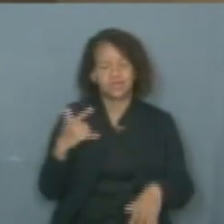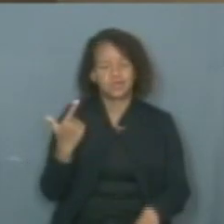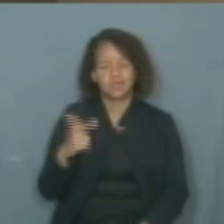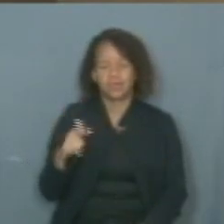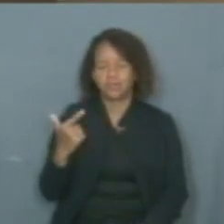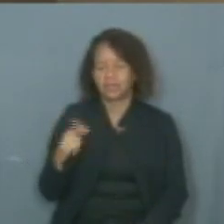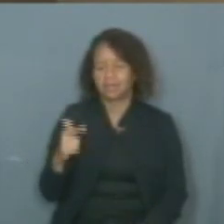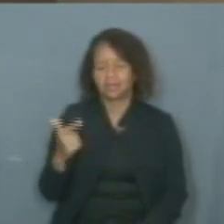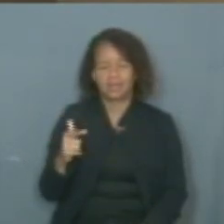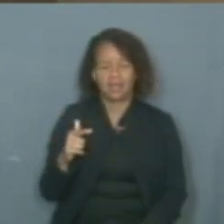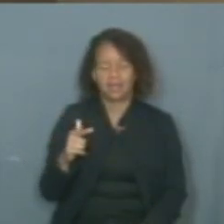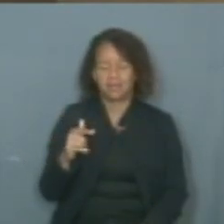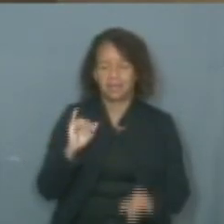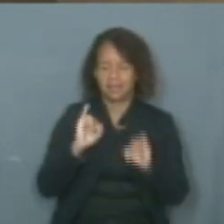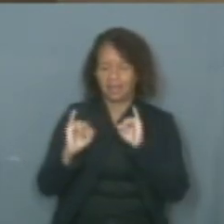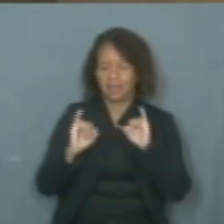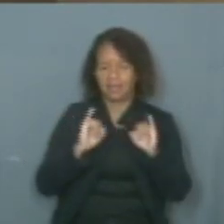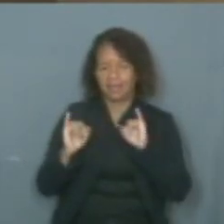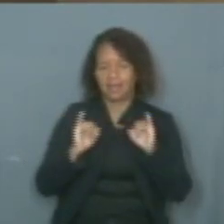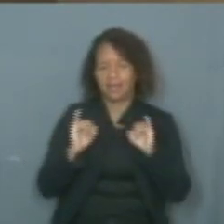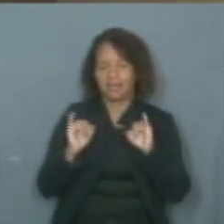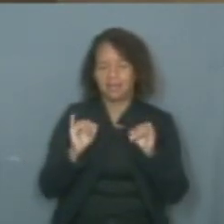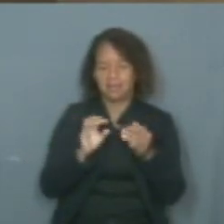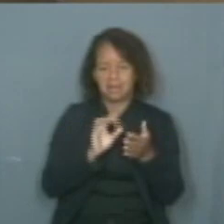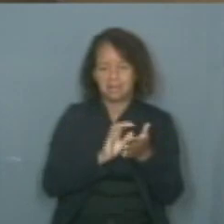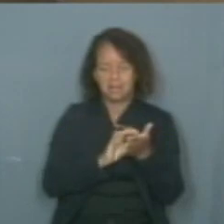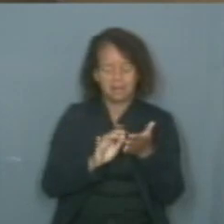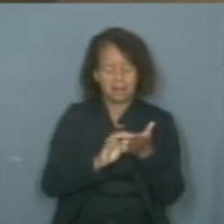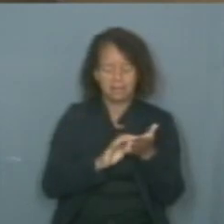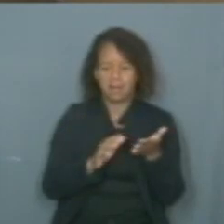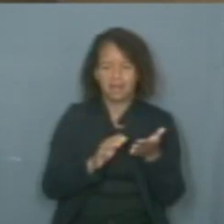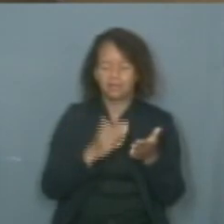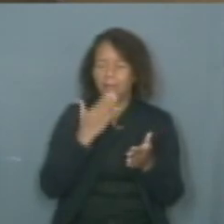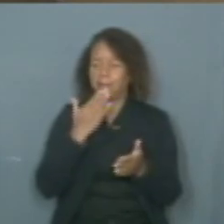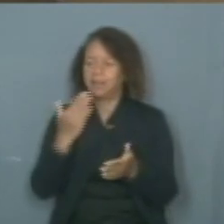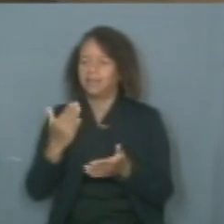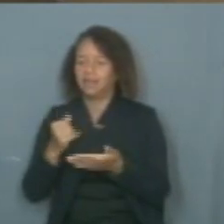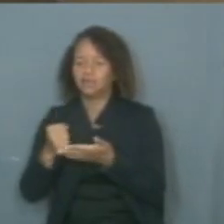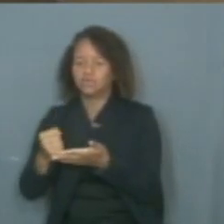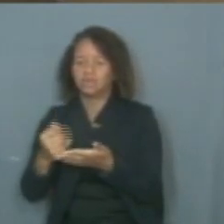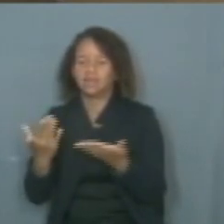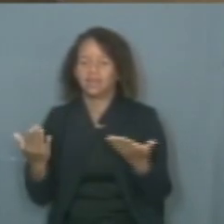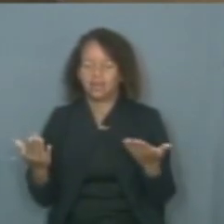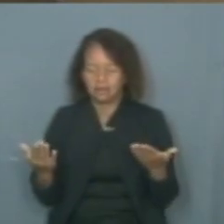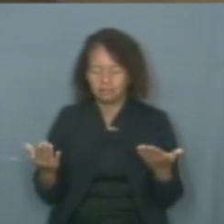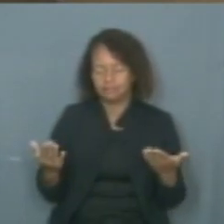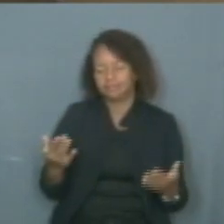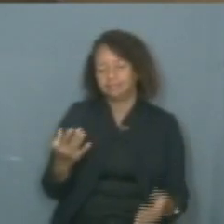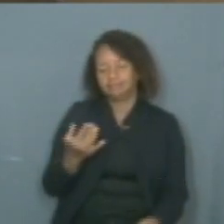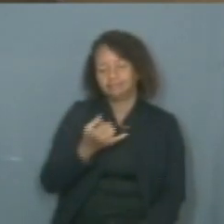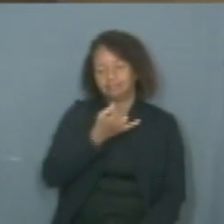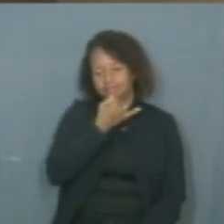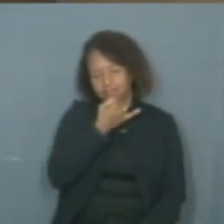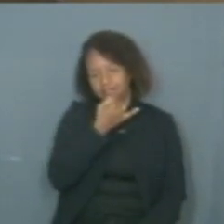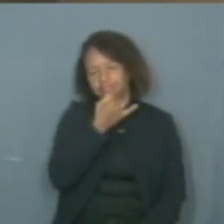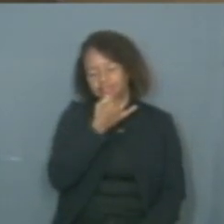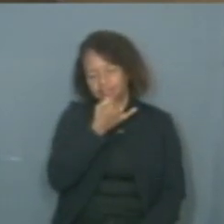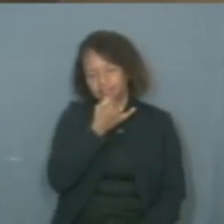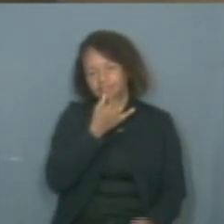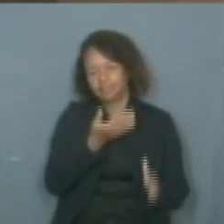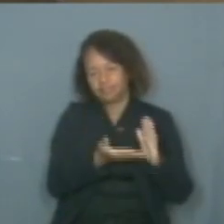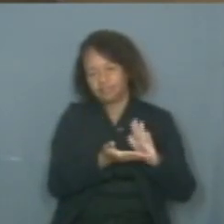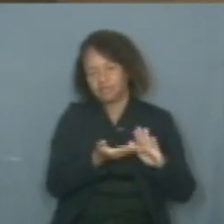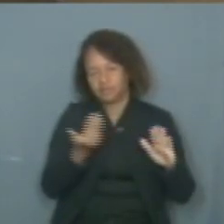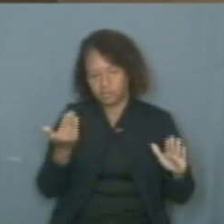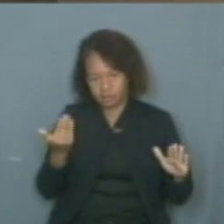têm uma internet para quem eu vou pedir ajuda? Mas infelizmente esse resultado foi